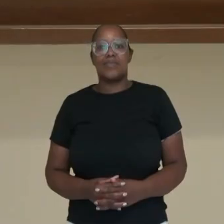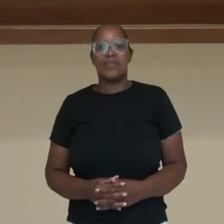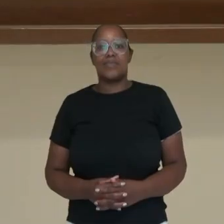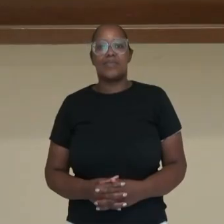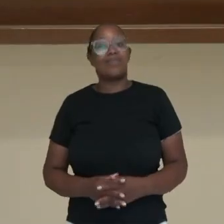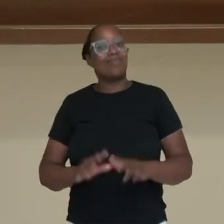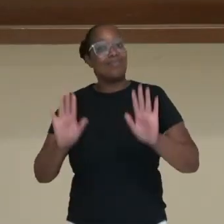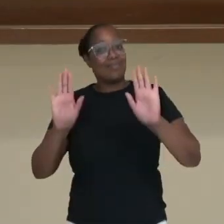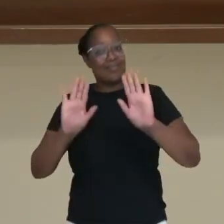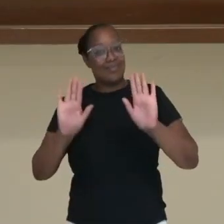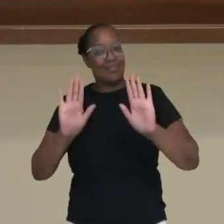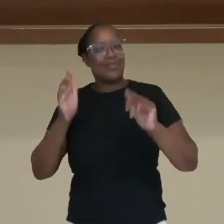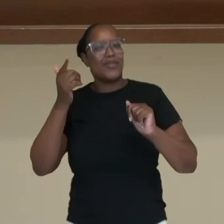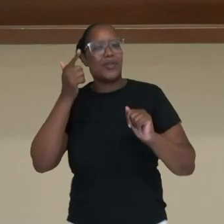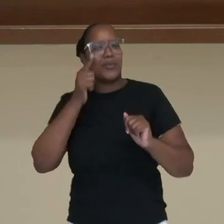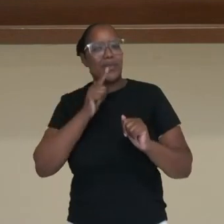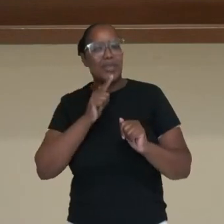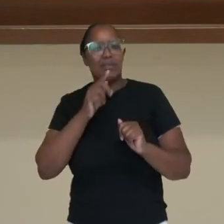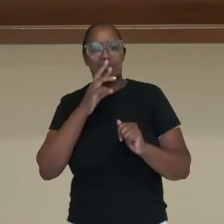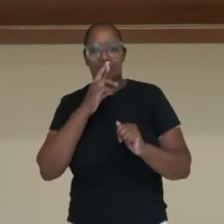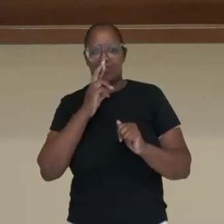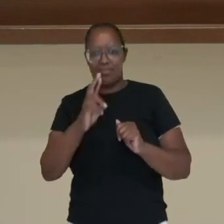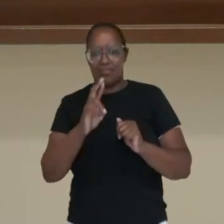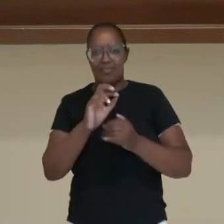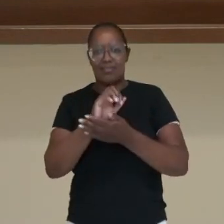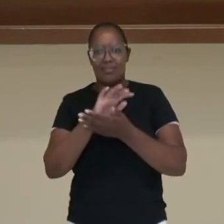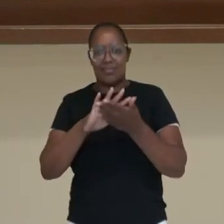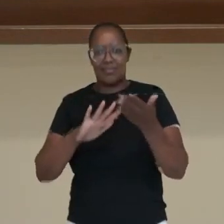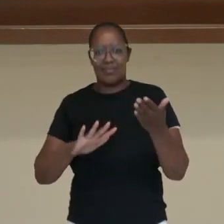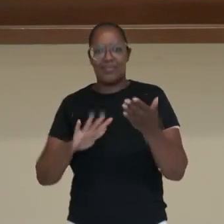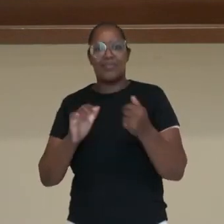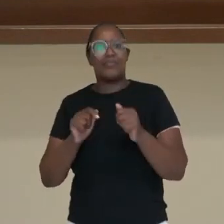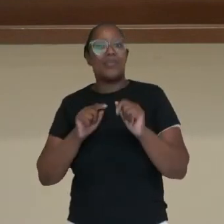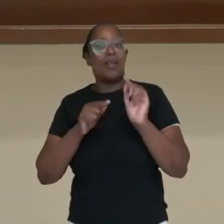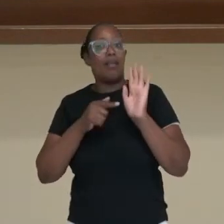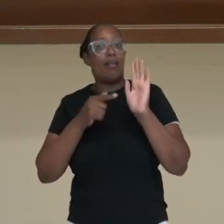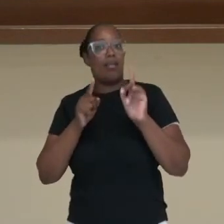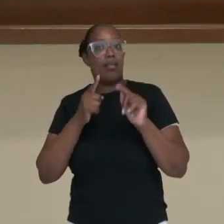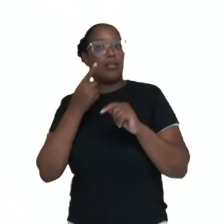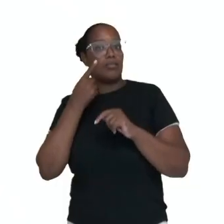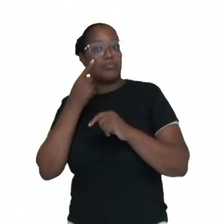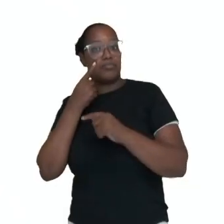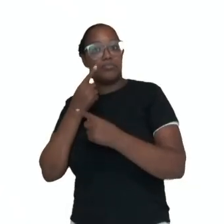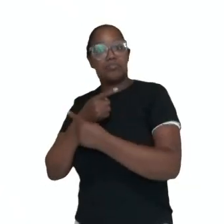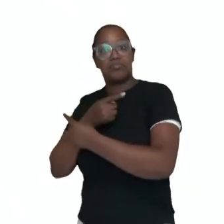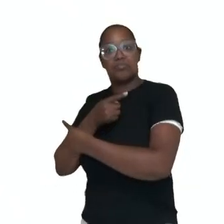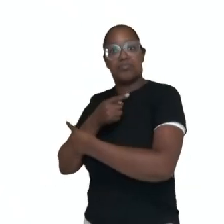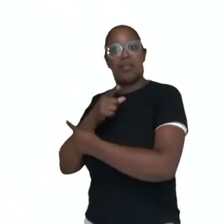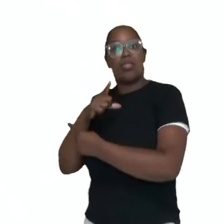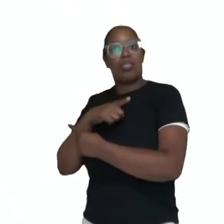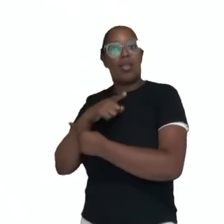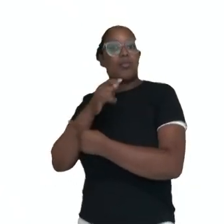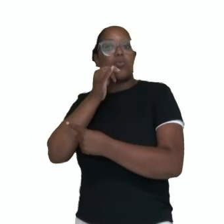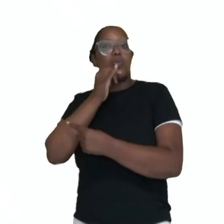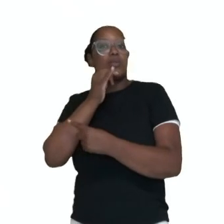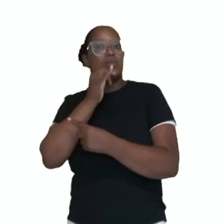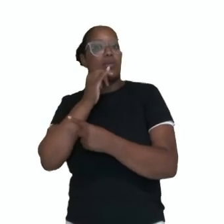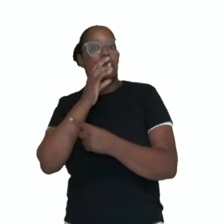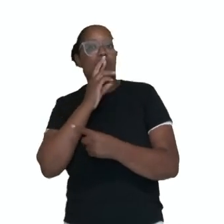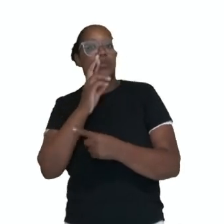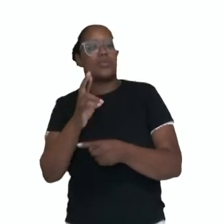E aí, pessoal, conseguiram fazer essa atividade? Aqui tem uma sugestão de respostas para você,